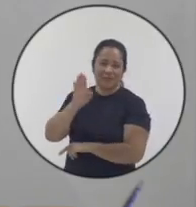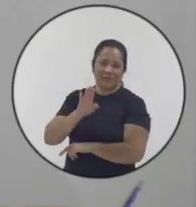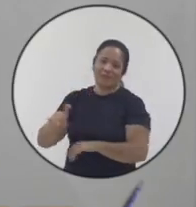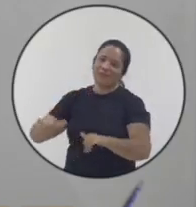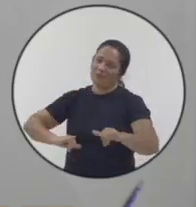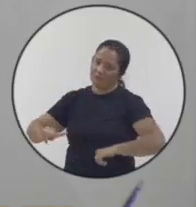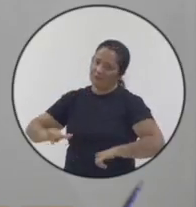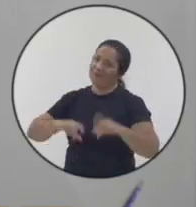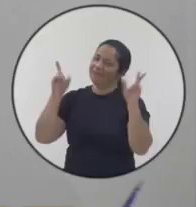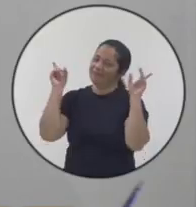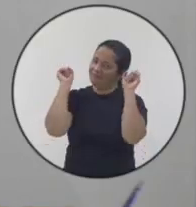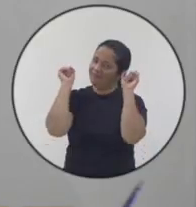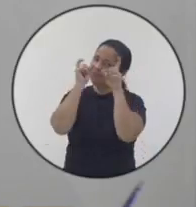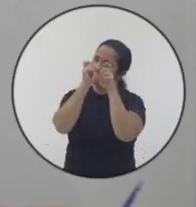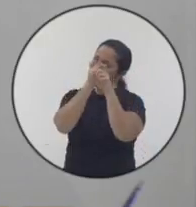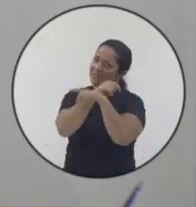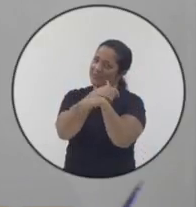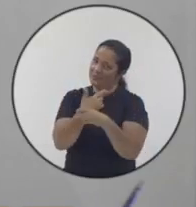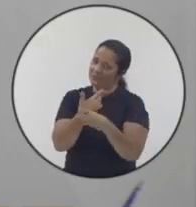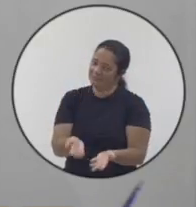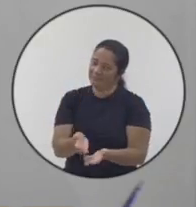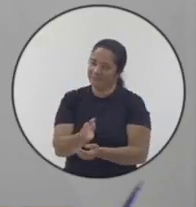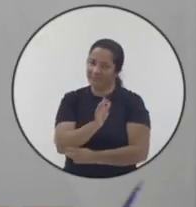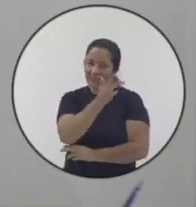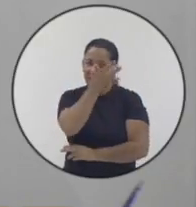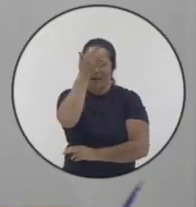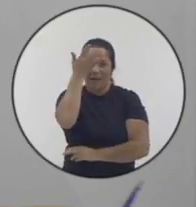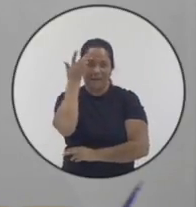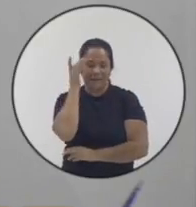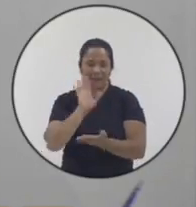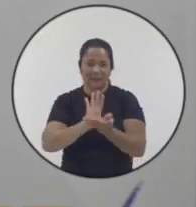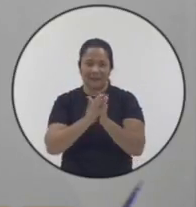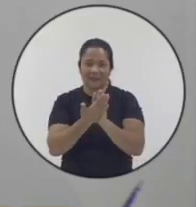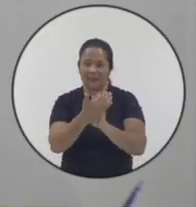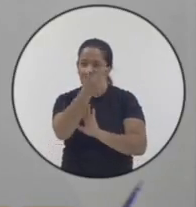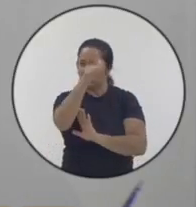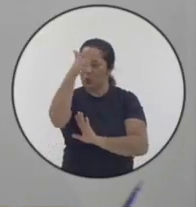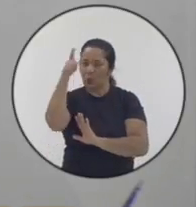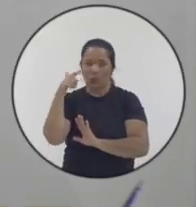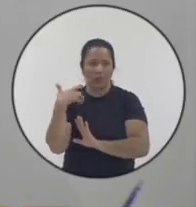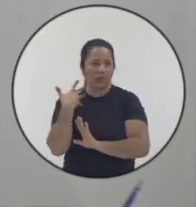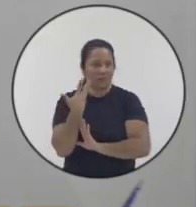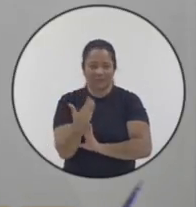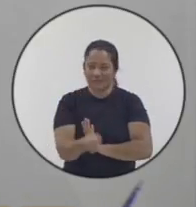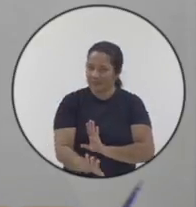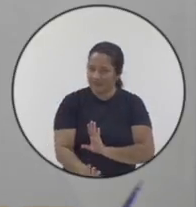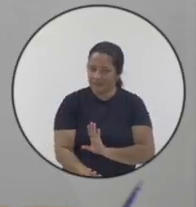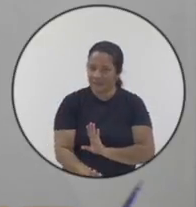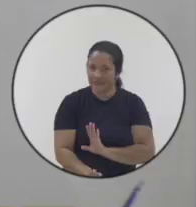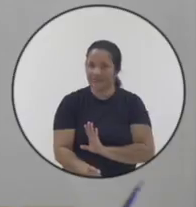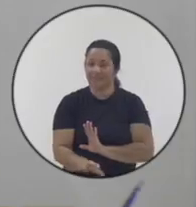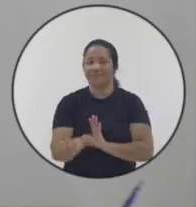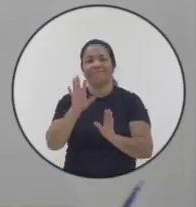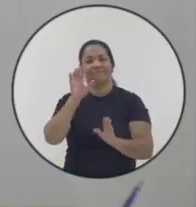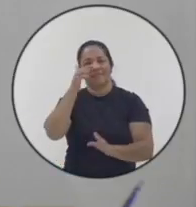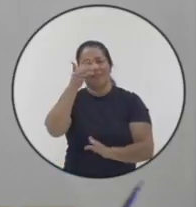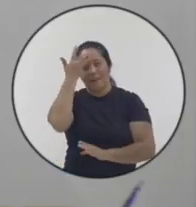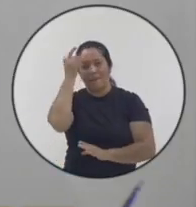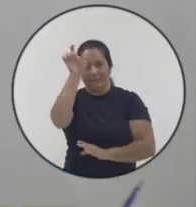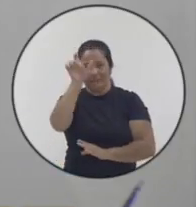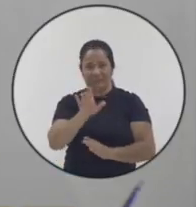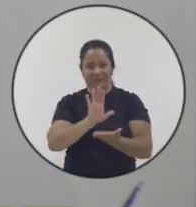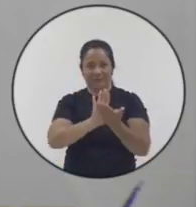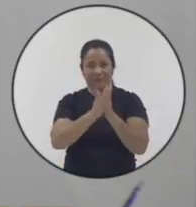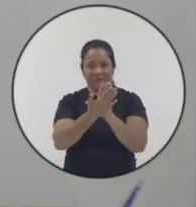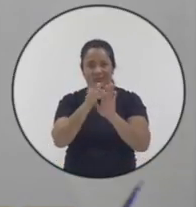se afirmam, mas que lutam pela dignidade de pessoas trans, é porque ser trans é ser